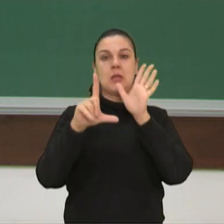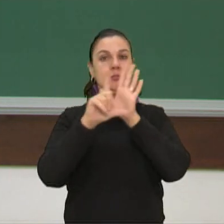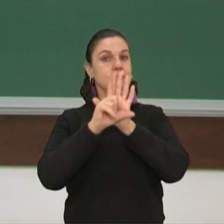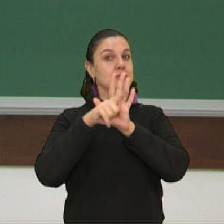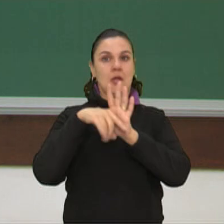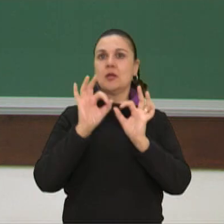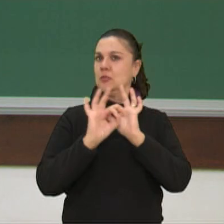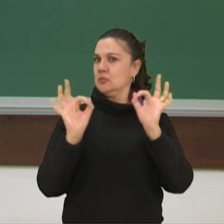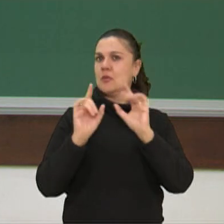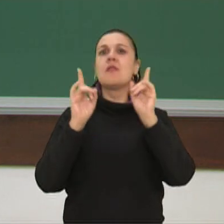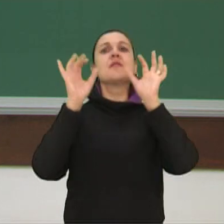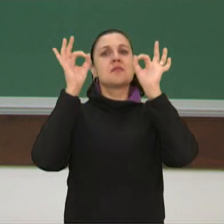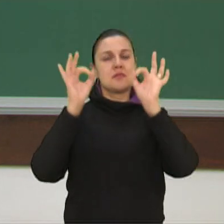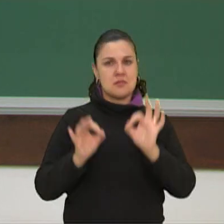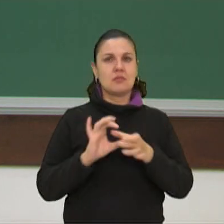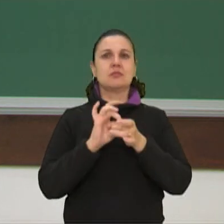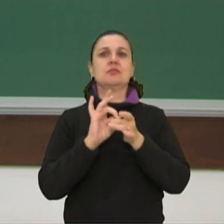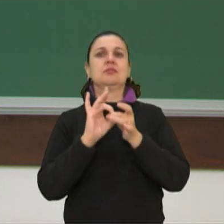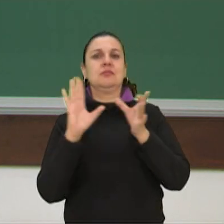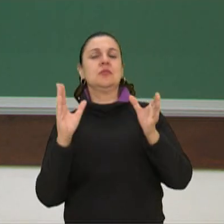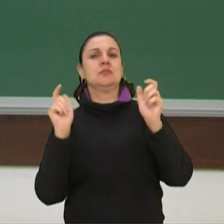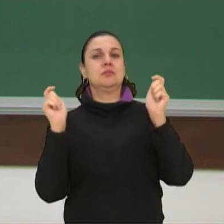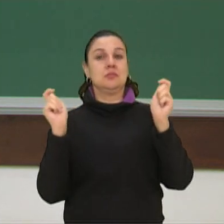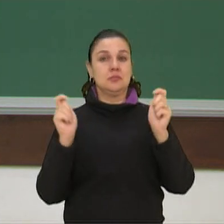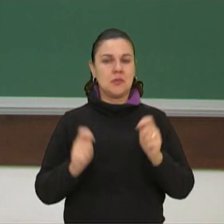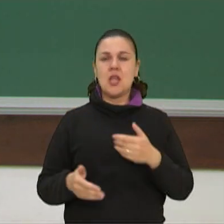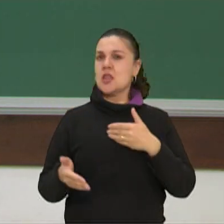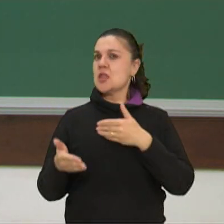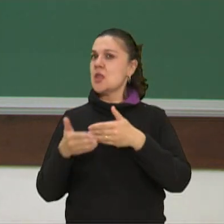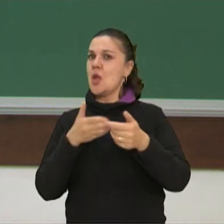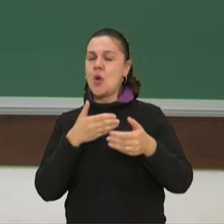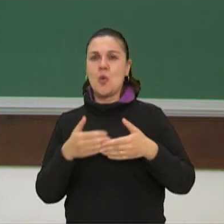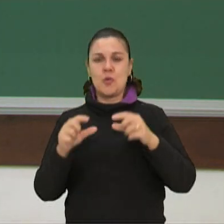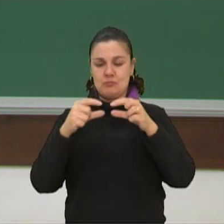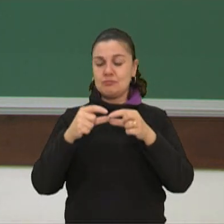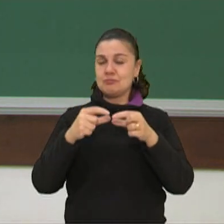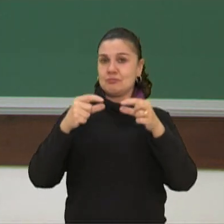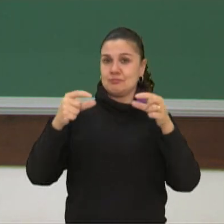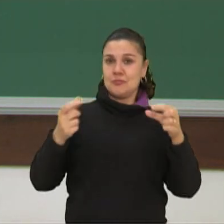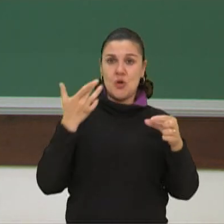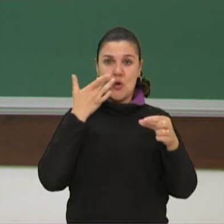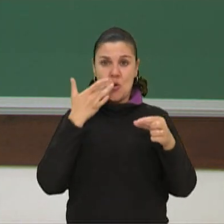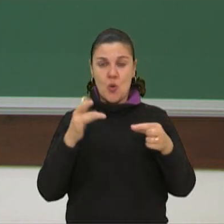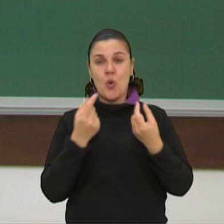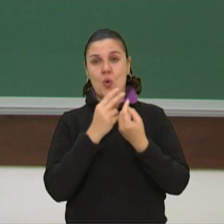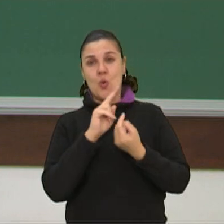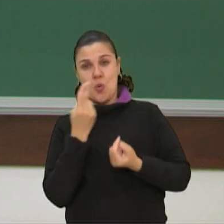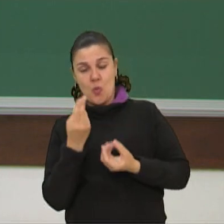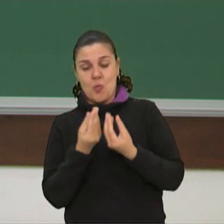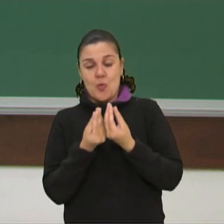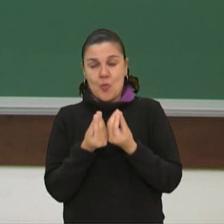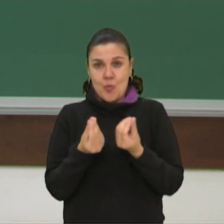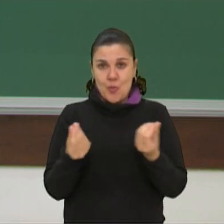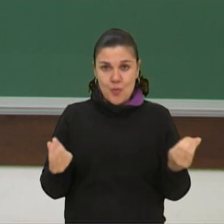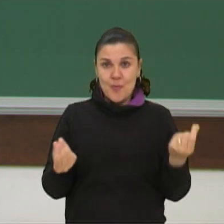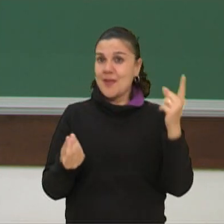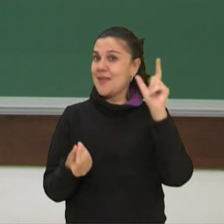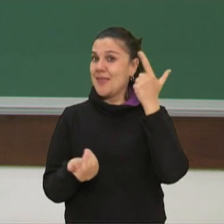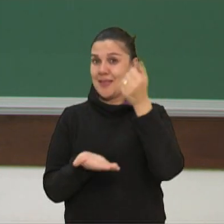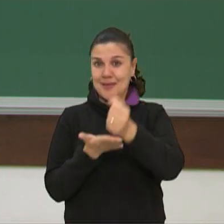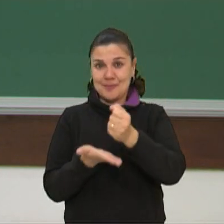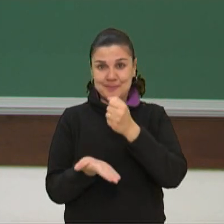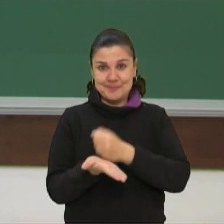lei. Era o ouro permitido para circulação. Qualquer barra de ouro ou ouro em pó, qualquer ouro que não